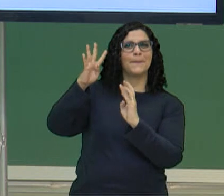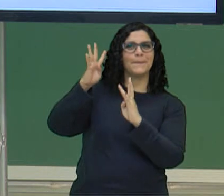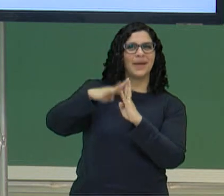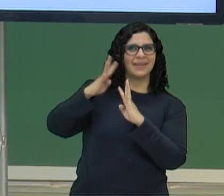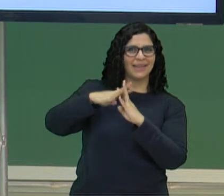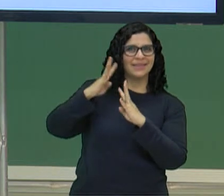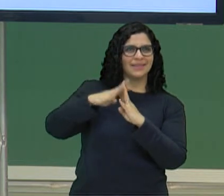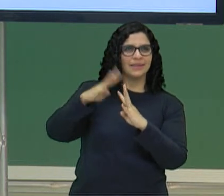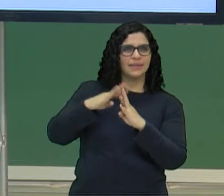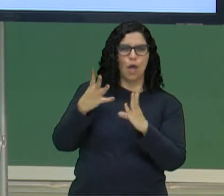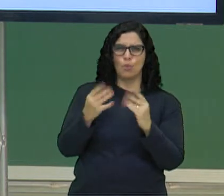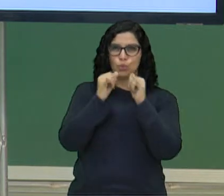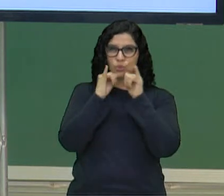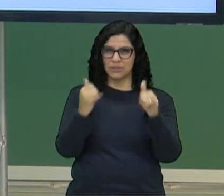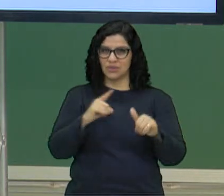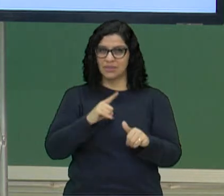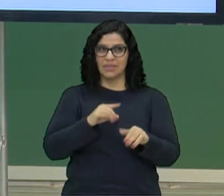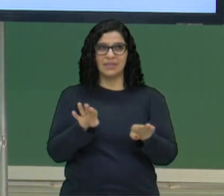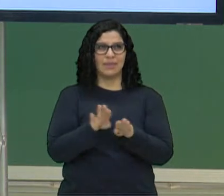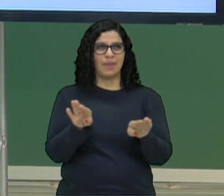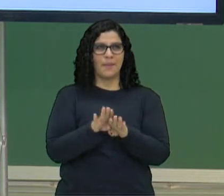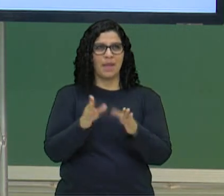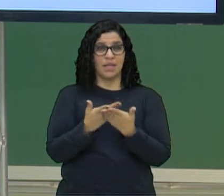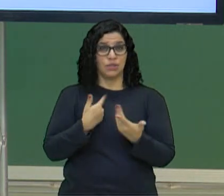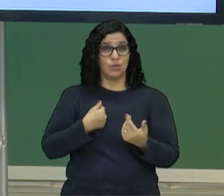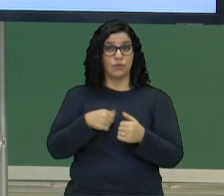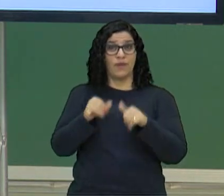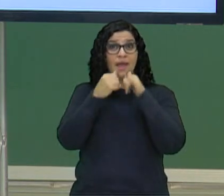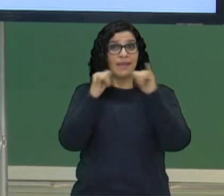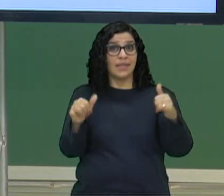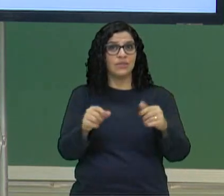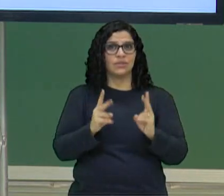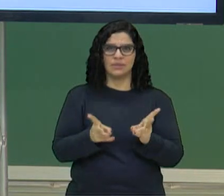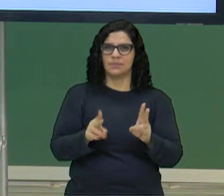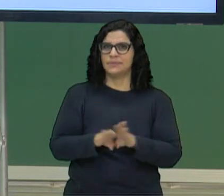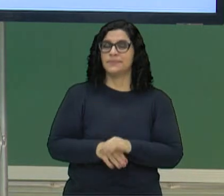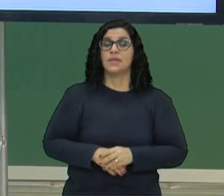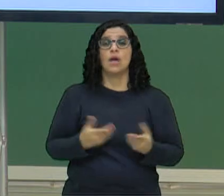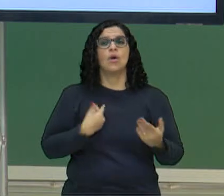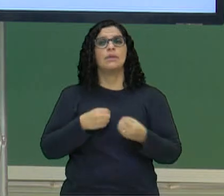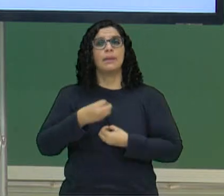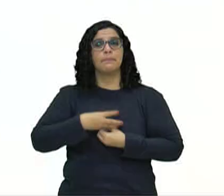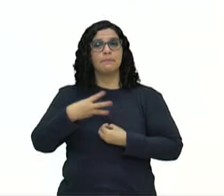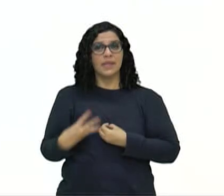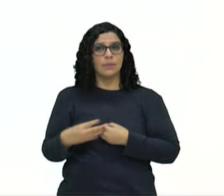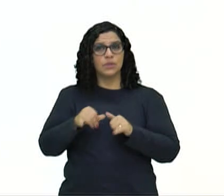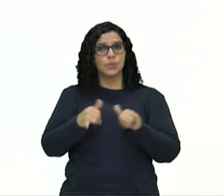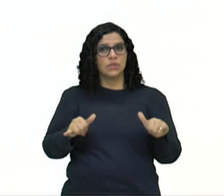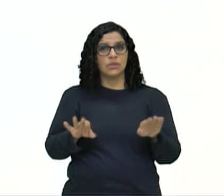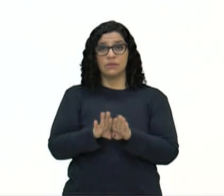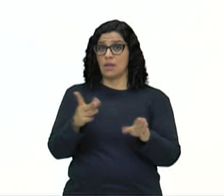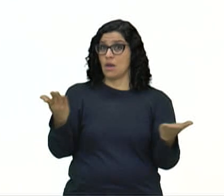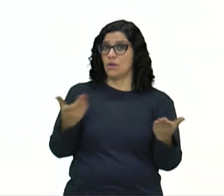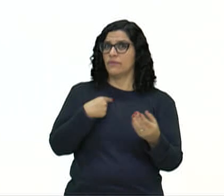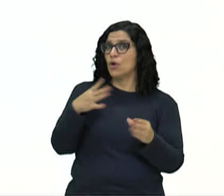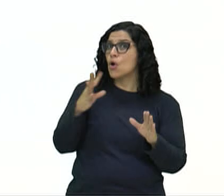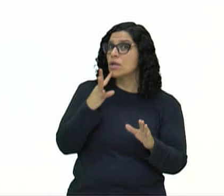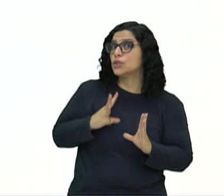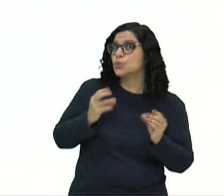cheia de energia, a pilha ali dizendo, vamos falar de energia. Conhecer o metabolismo energético. Vamos conhecer ele todo